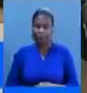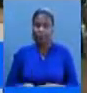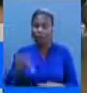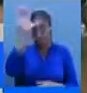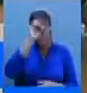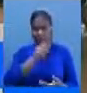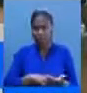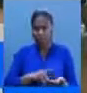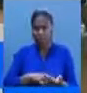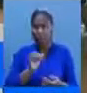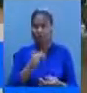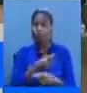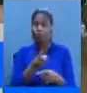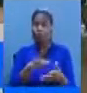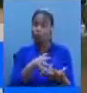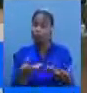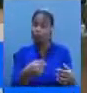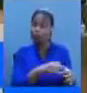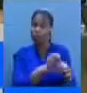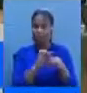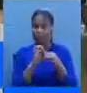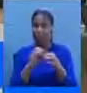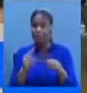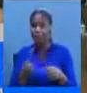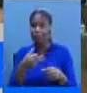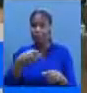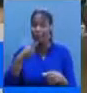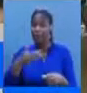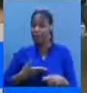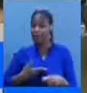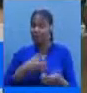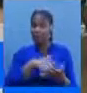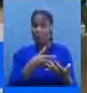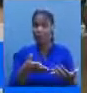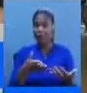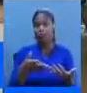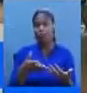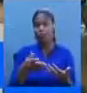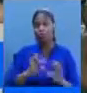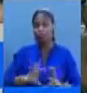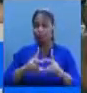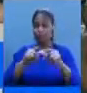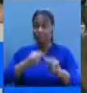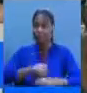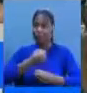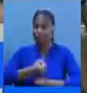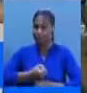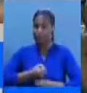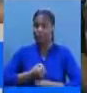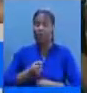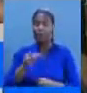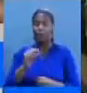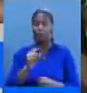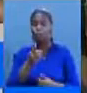facto, porque este plano é alinhado sobre o PEDS, o Plano Estratégico de Desenvolvimento Sustentável,